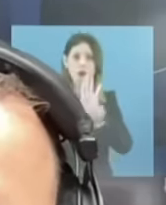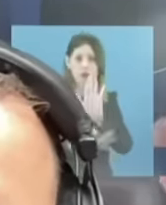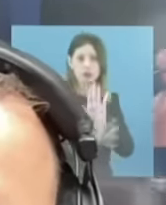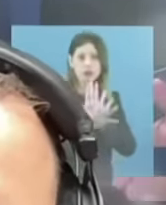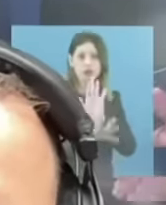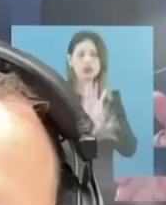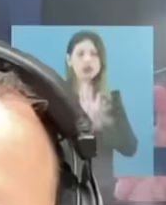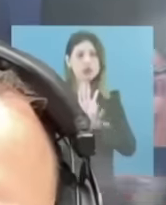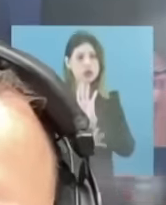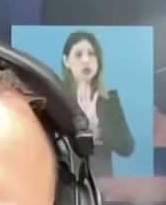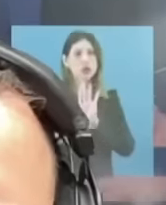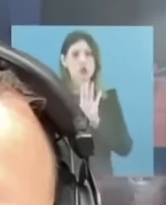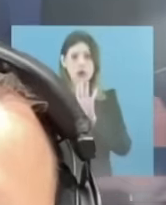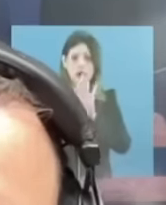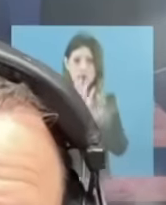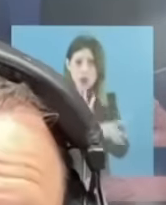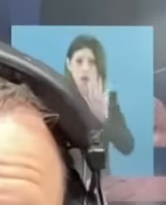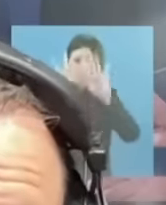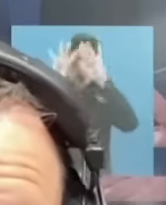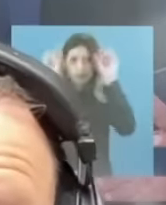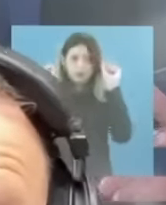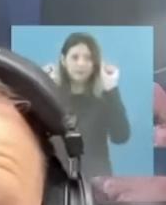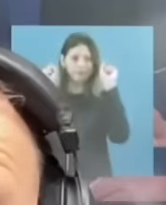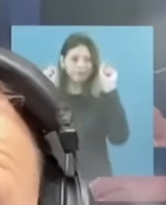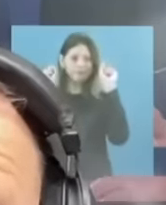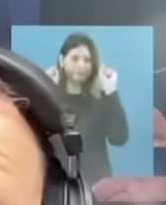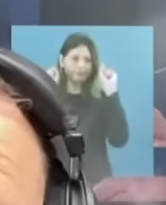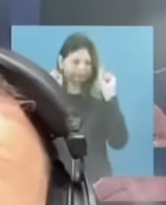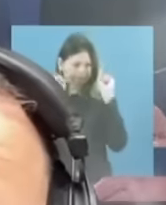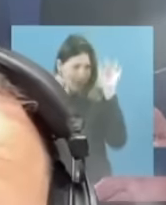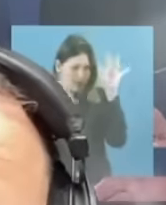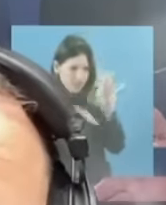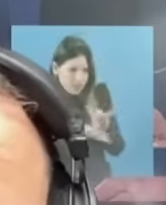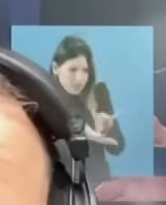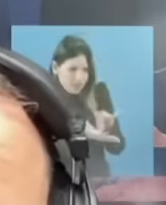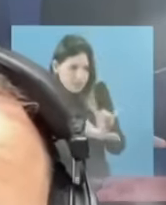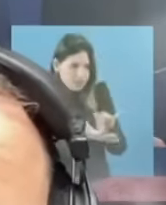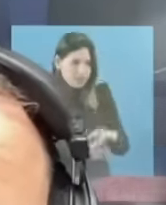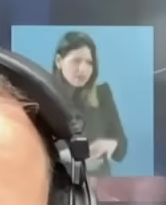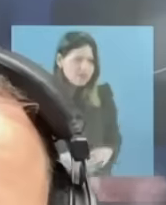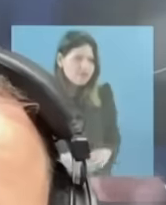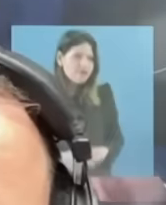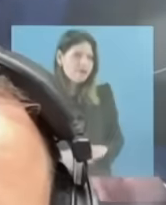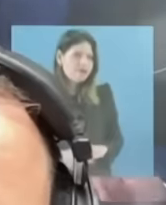pelo Tribunal Superior Eleitoral. Isso procede?